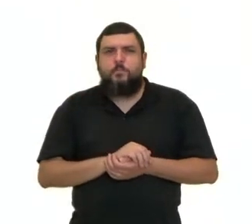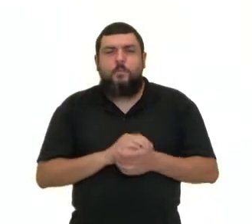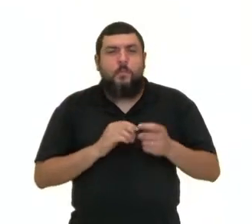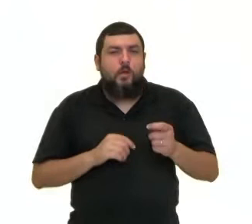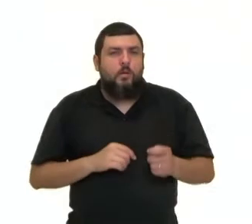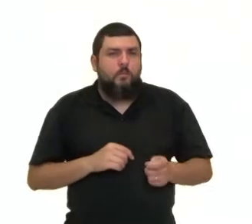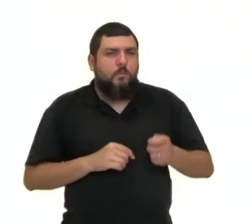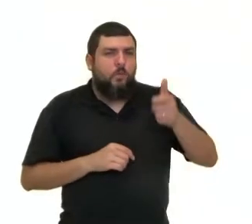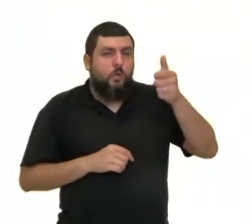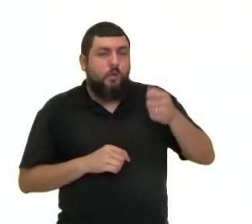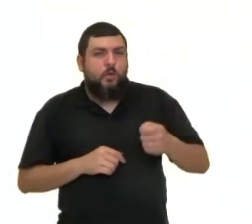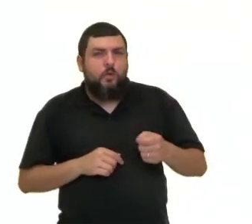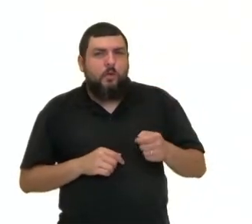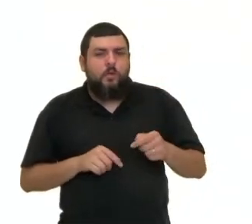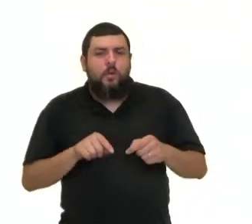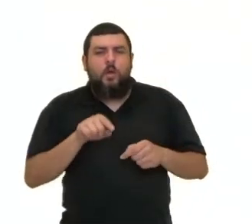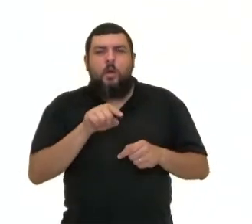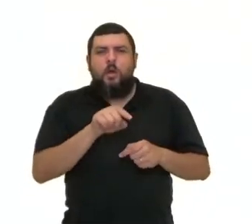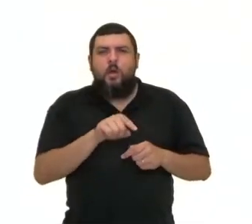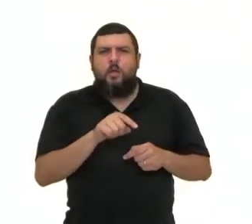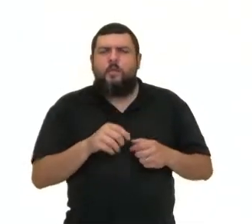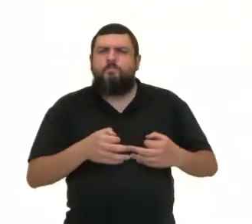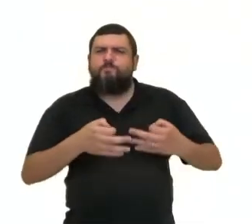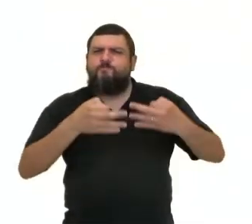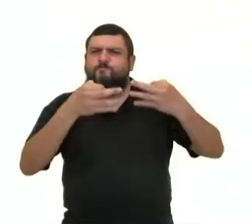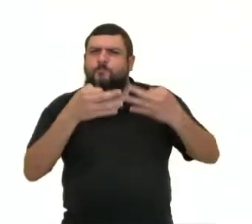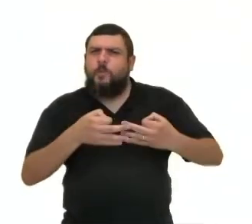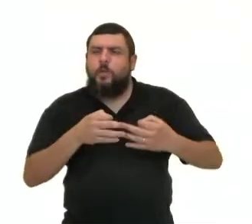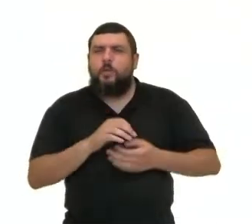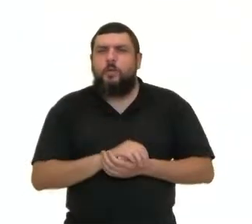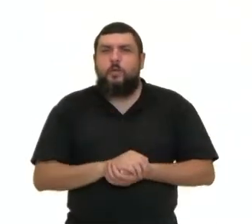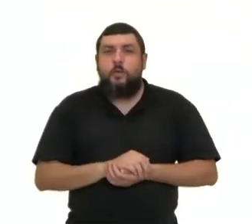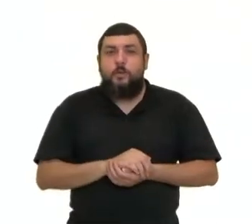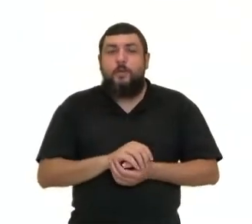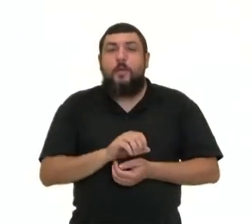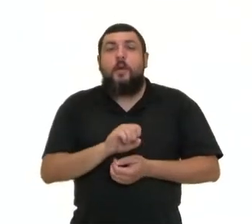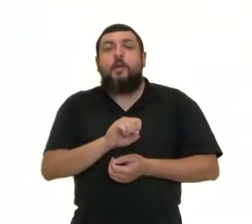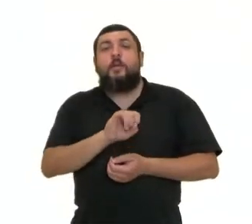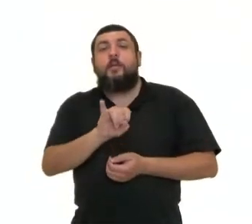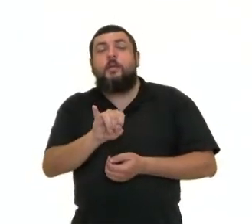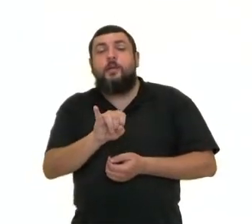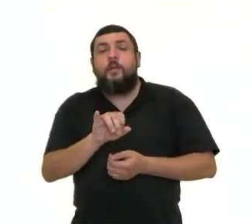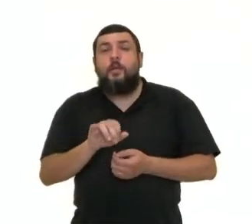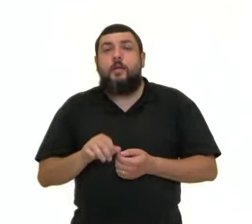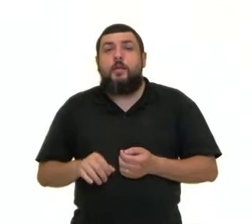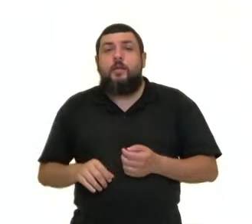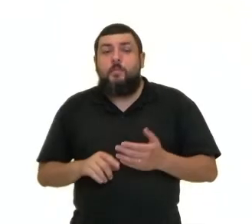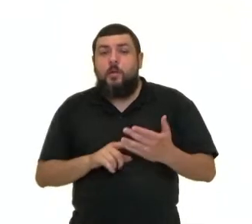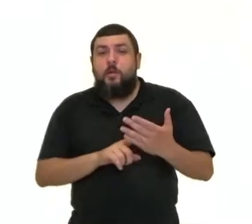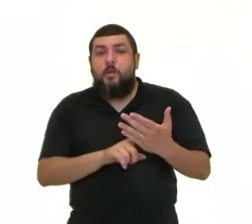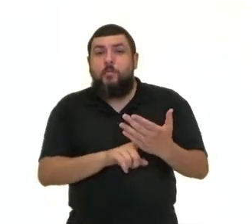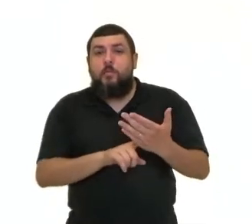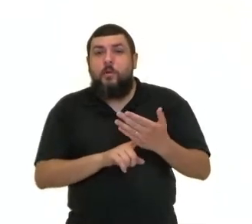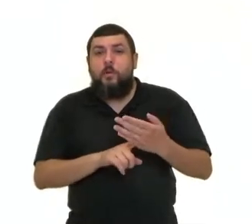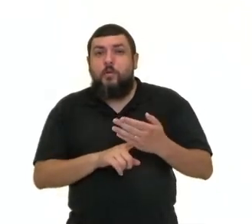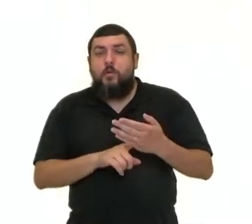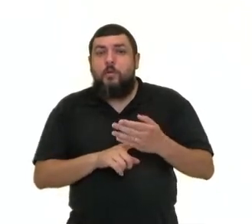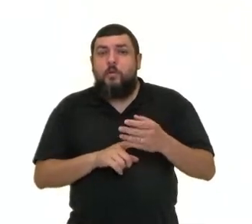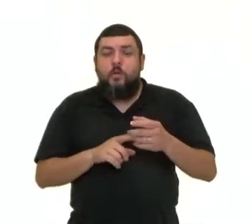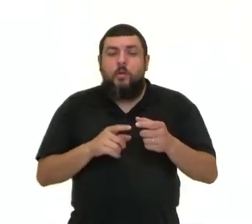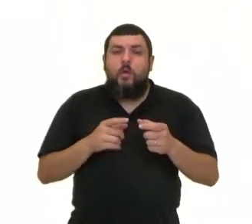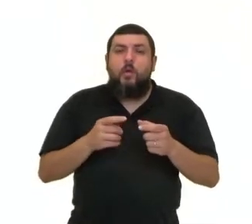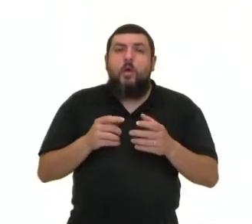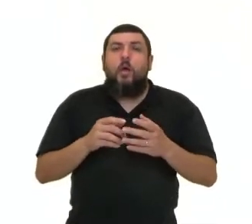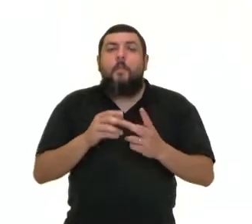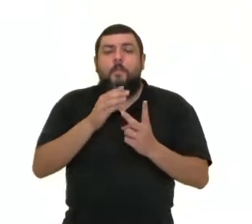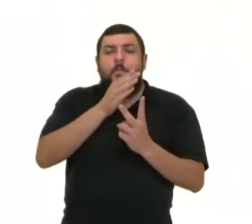é honesta se em um experimento aleatório as faces têm a mesma probabilidade de